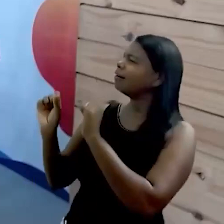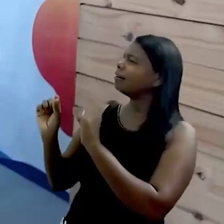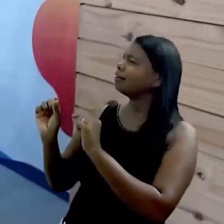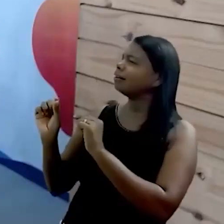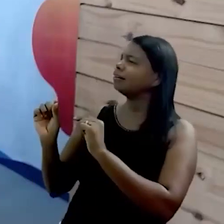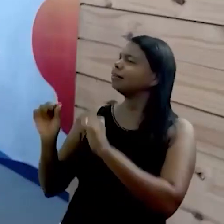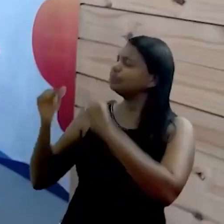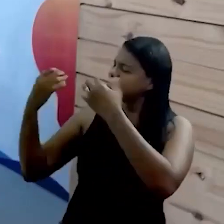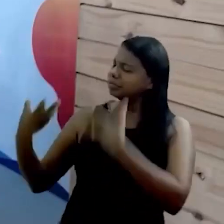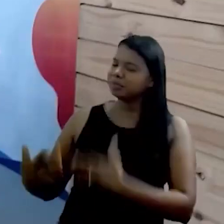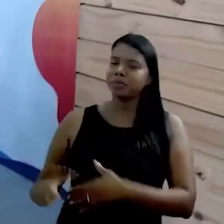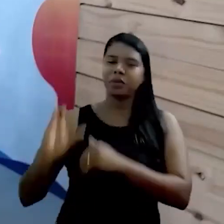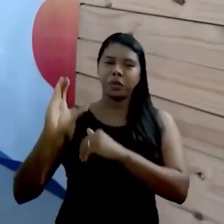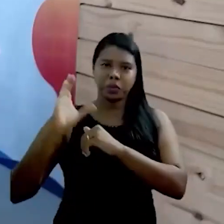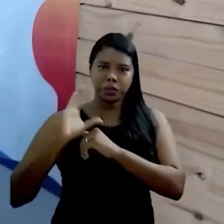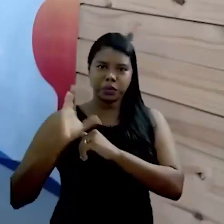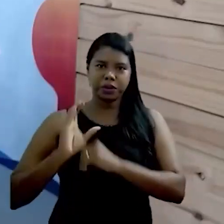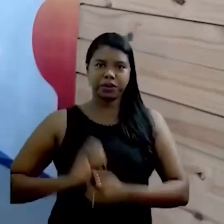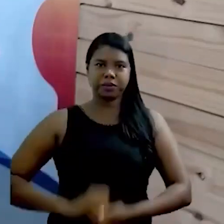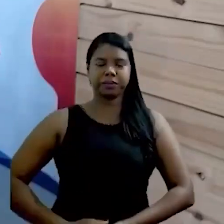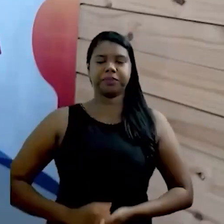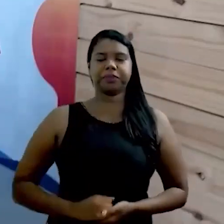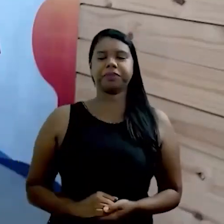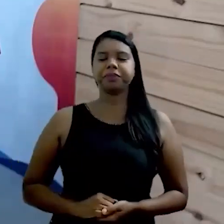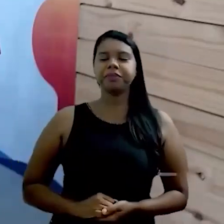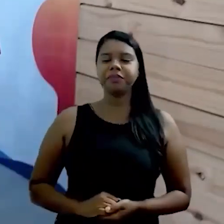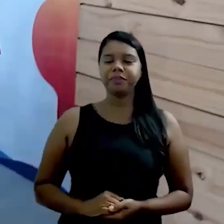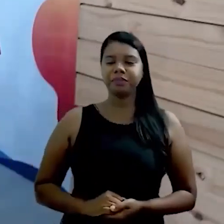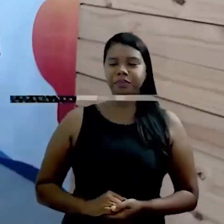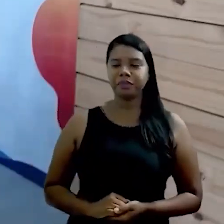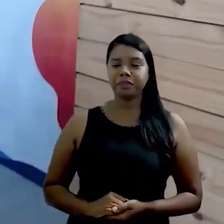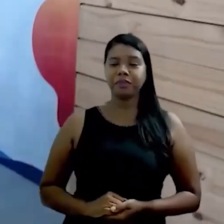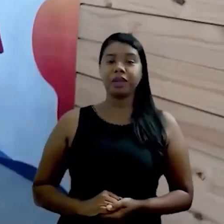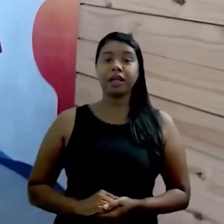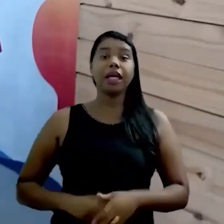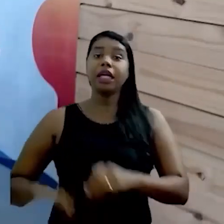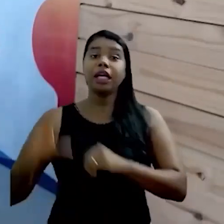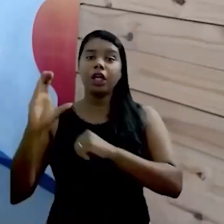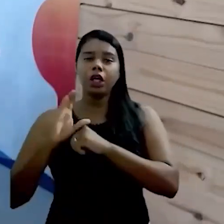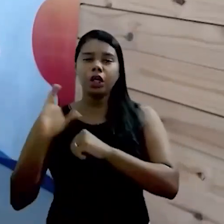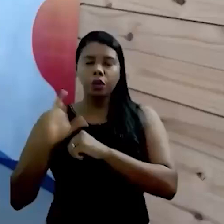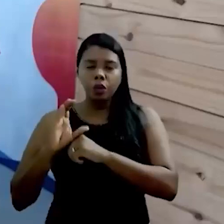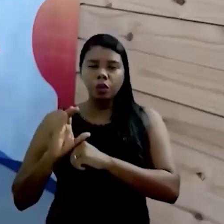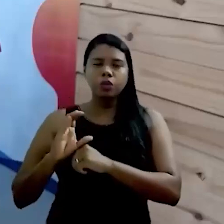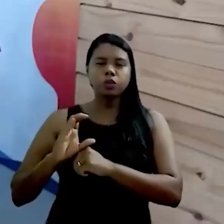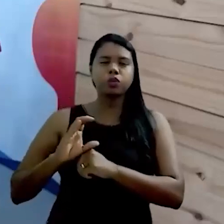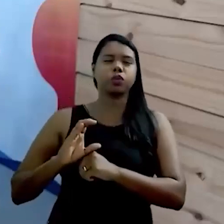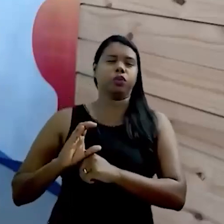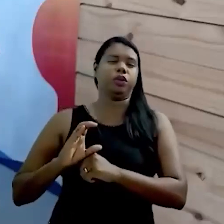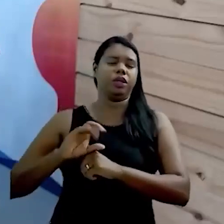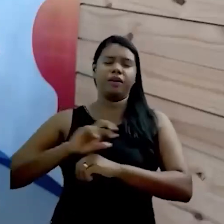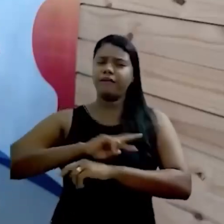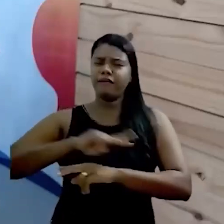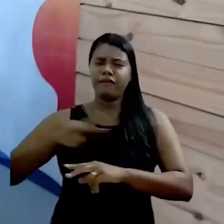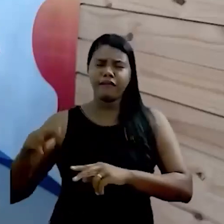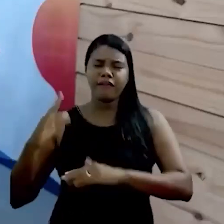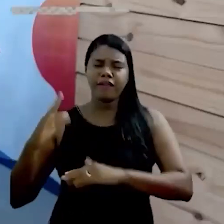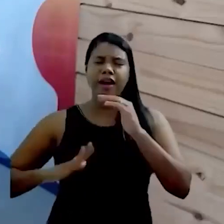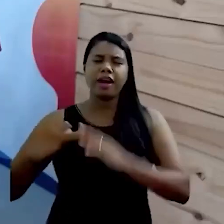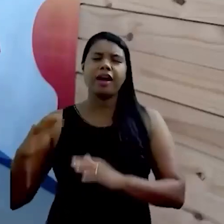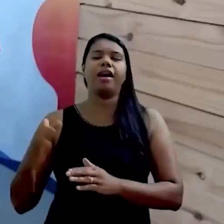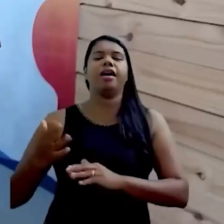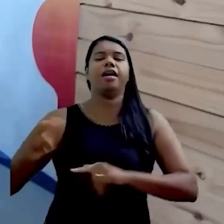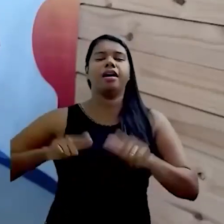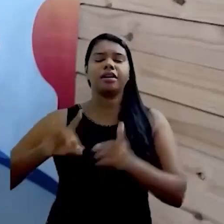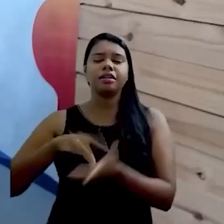consultoria? Bom, a consultoria, quando a gente fala de consultoria, tem consultoria em diversas áreas, tá, gente? O papel do consultor,